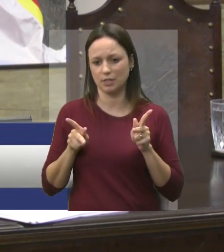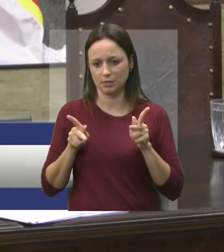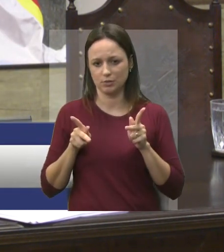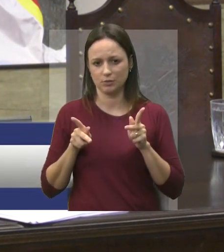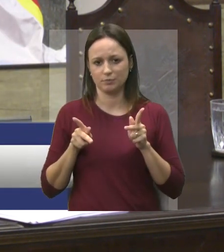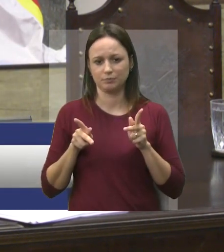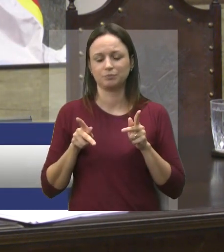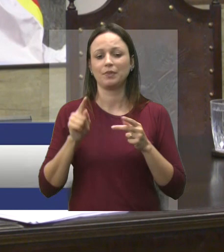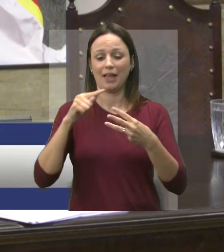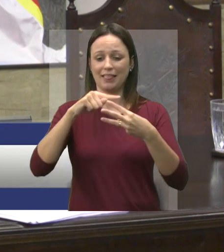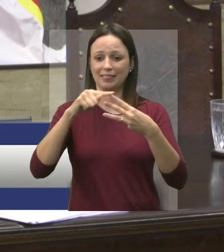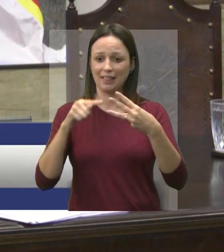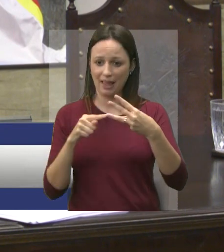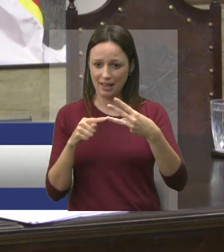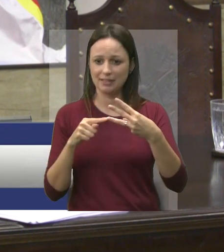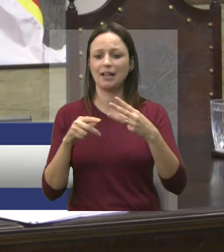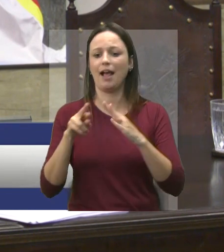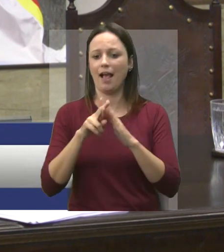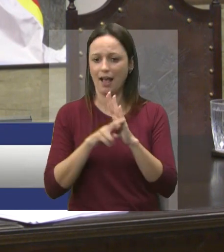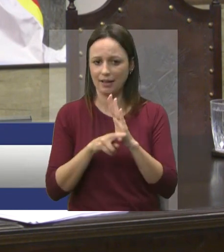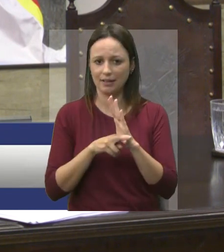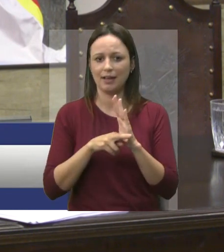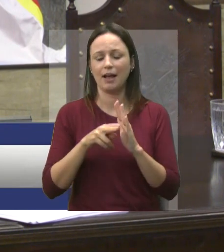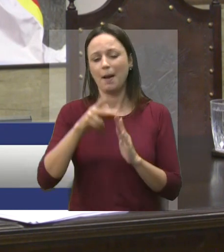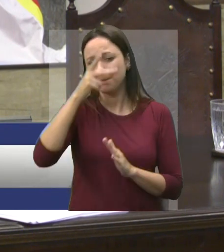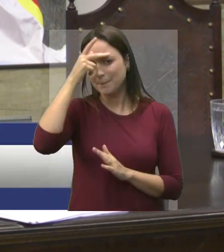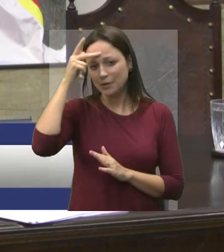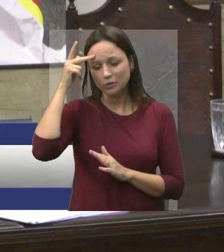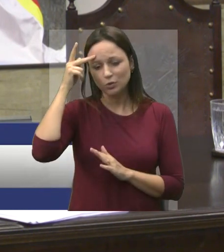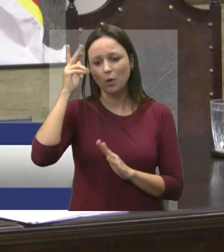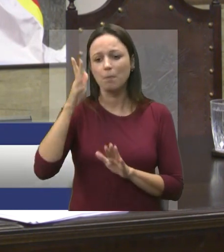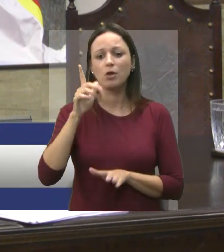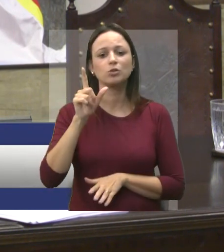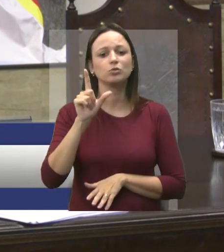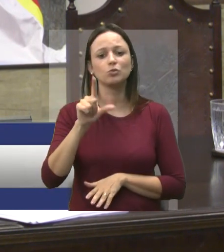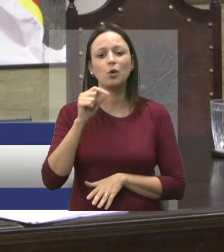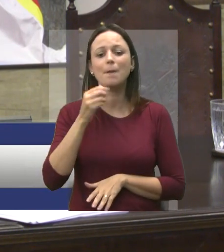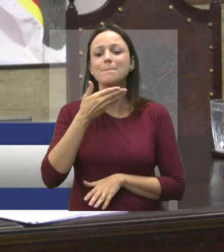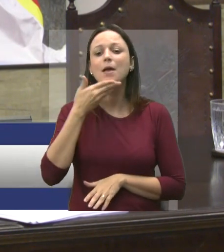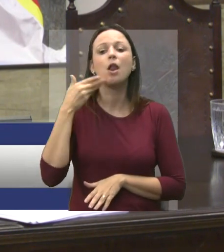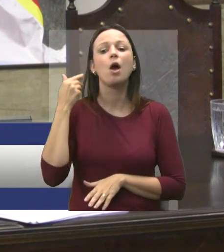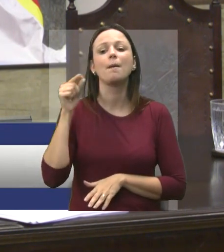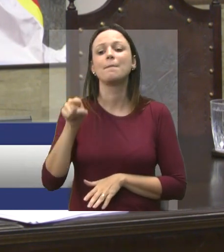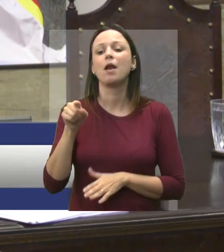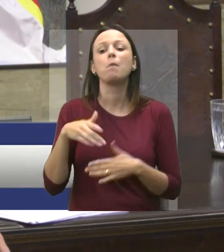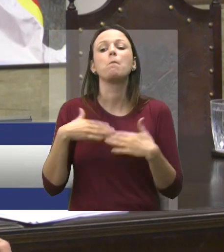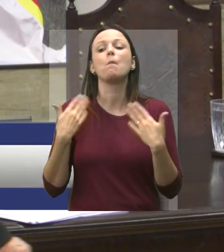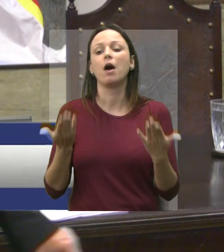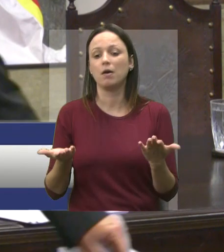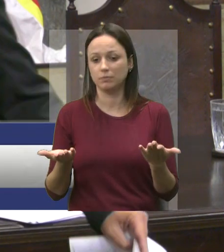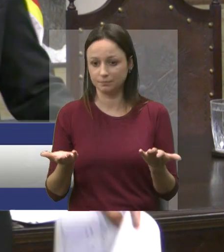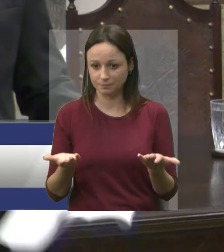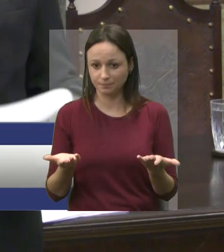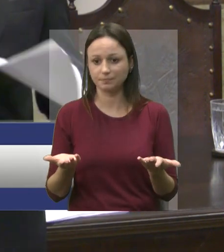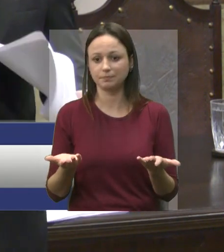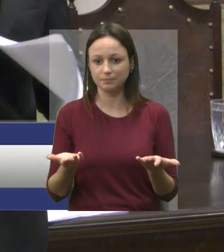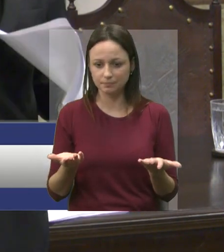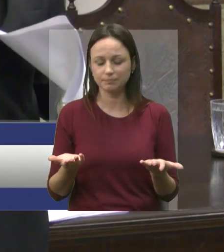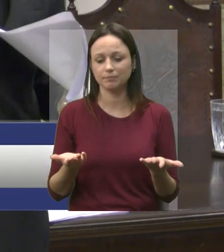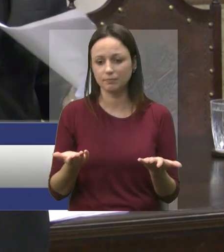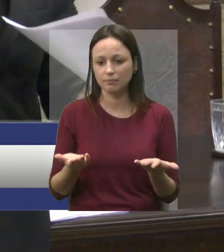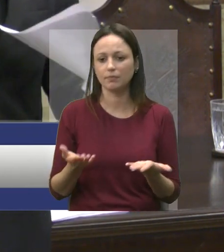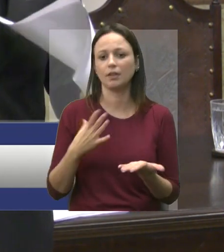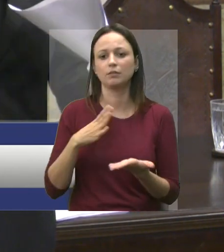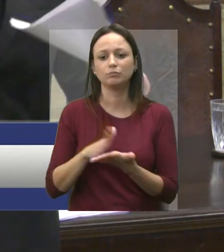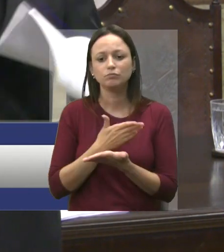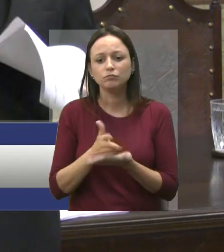as pessoas podem fazer a opção da que entenda que seja mais vantajosa. Então, algumas